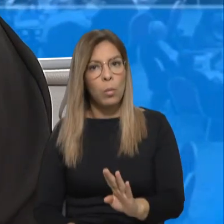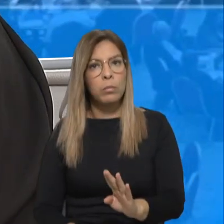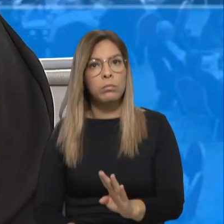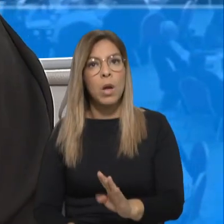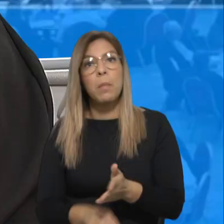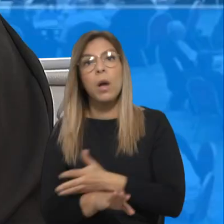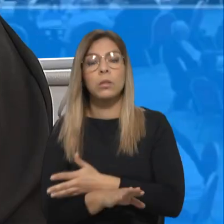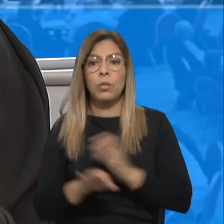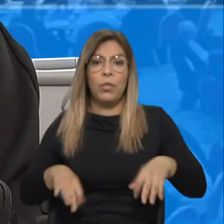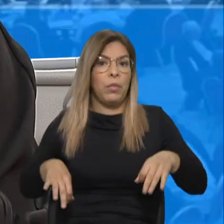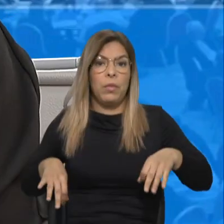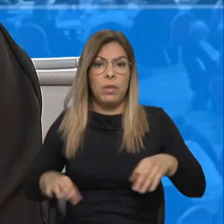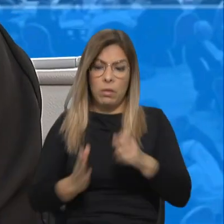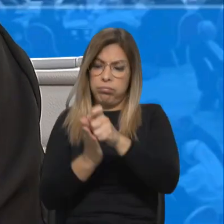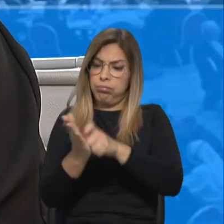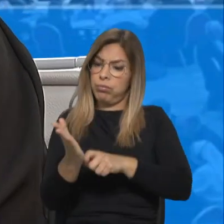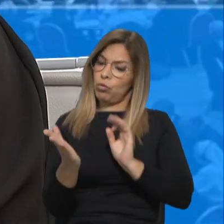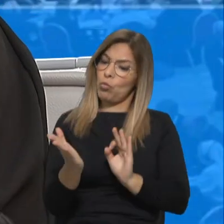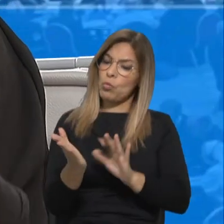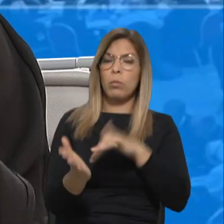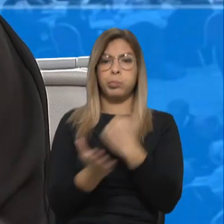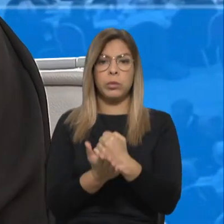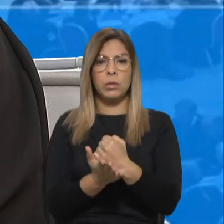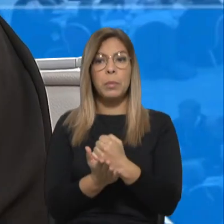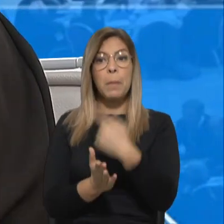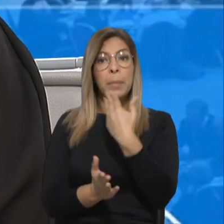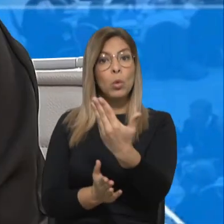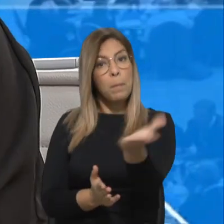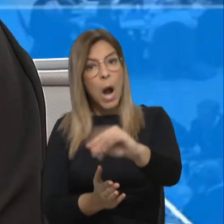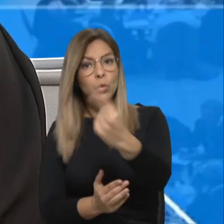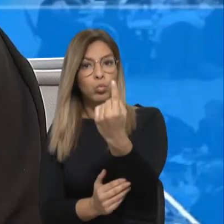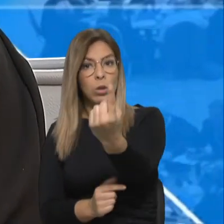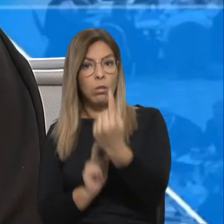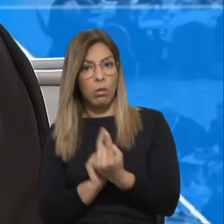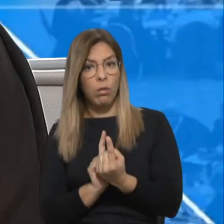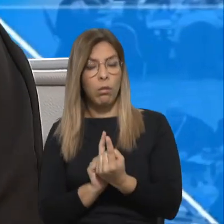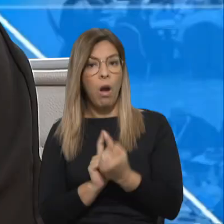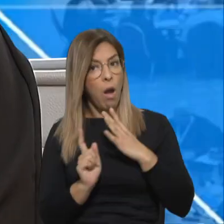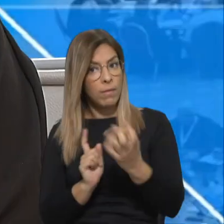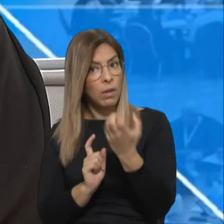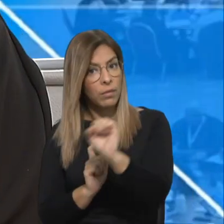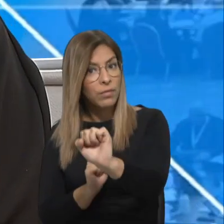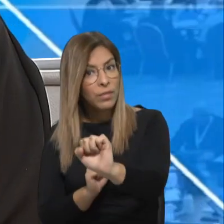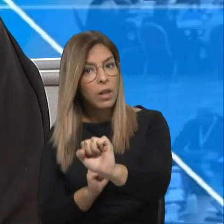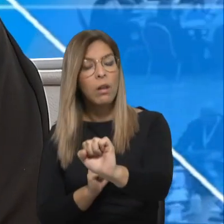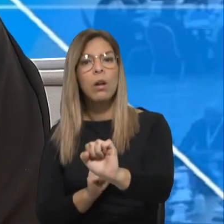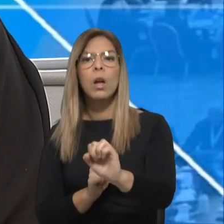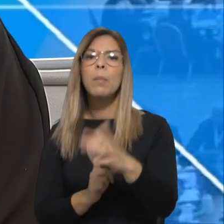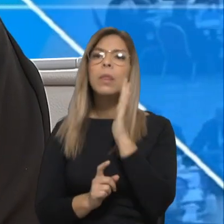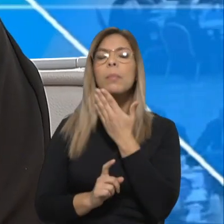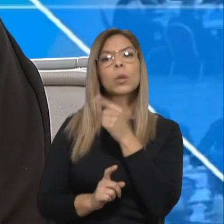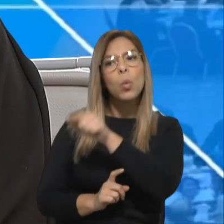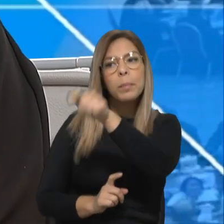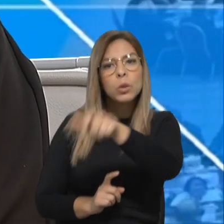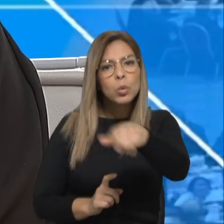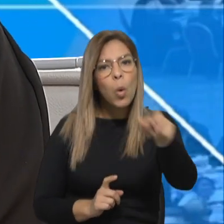por terminado aquele processo. Foi marcado. Portanto, isto para dizer que é ao ritmo e em função das necessidades de cada circunstância e de